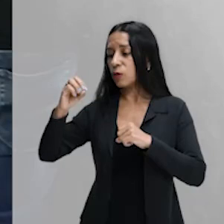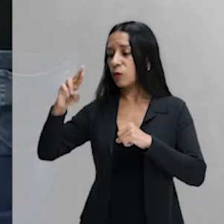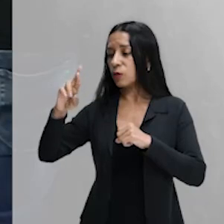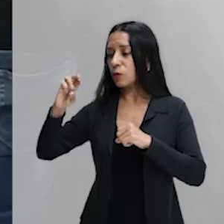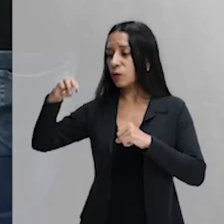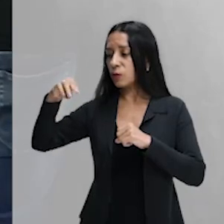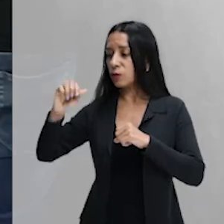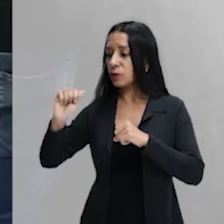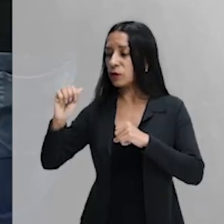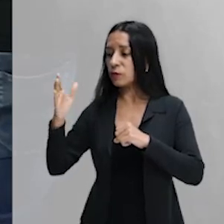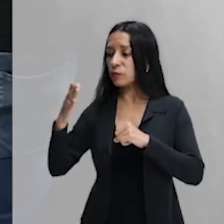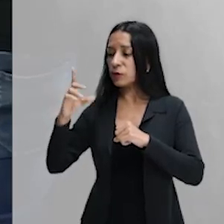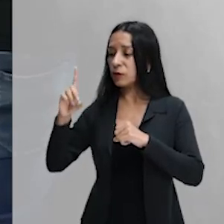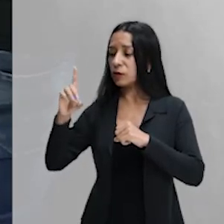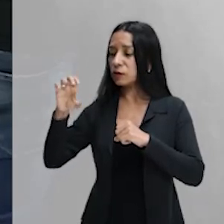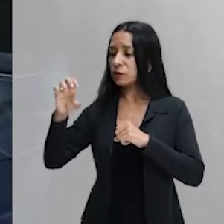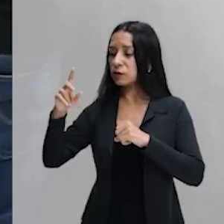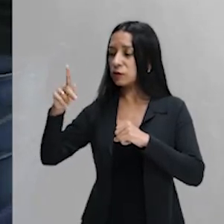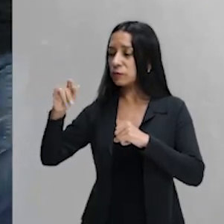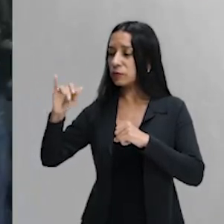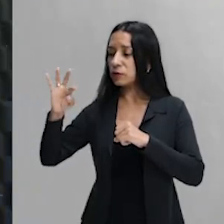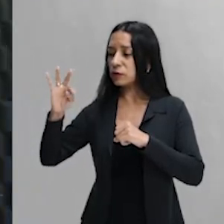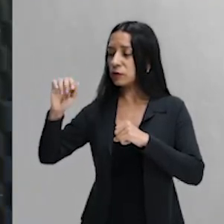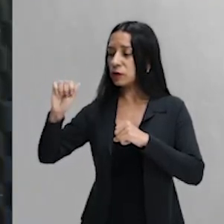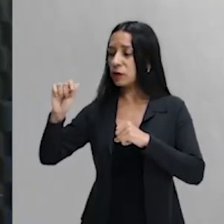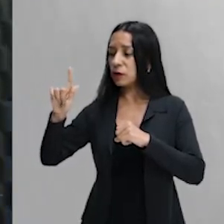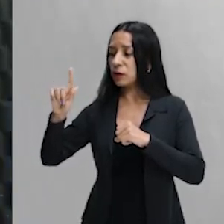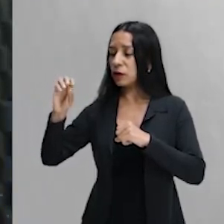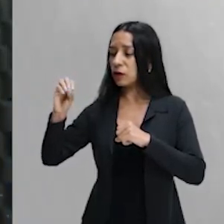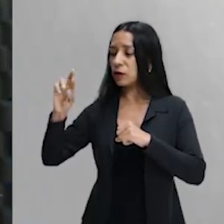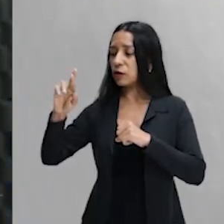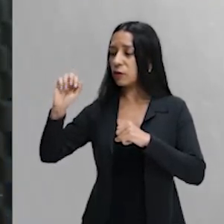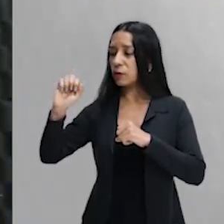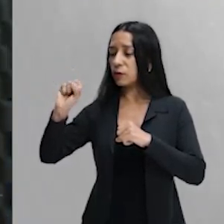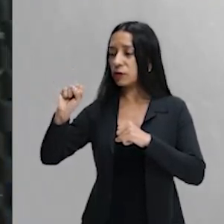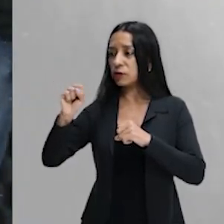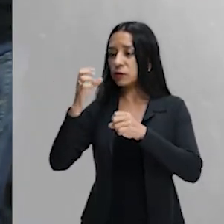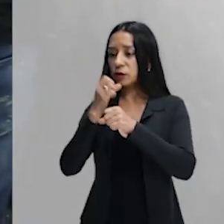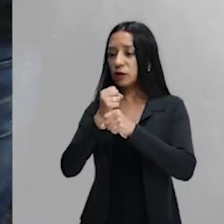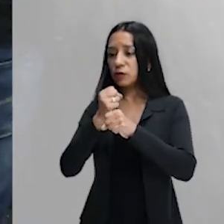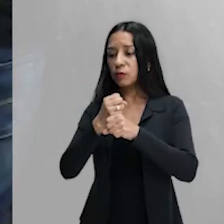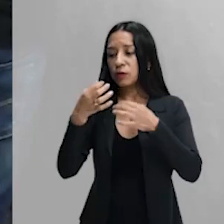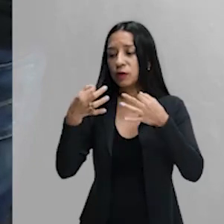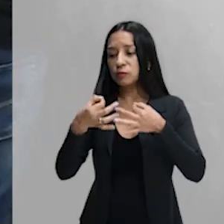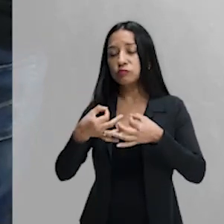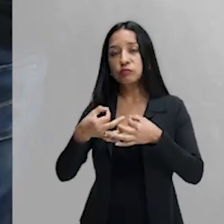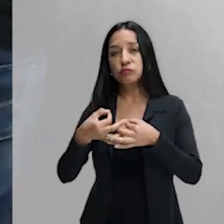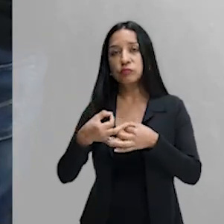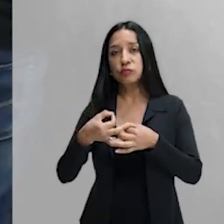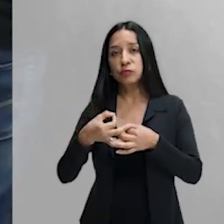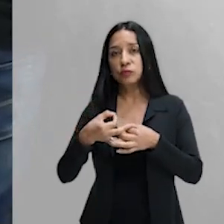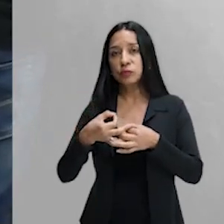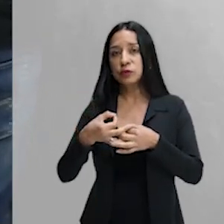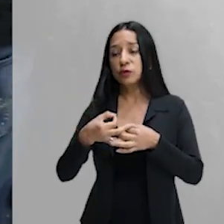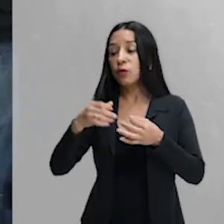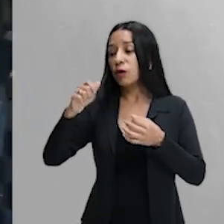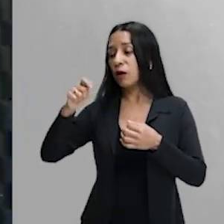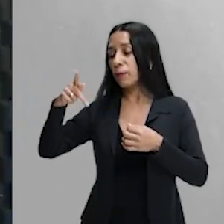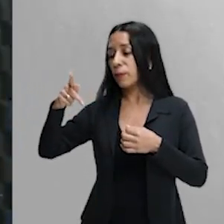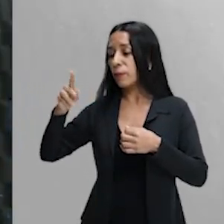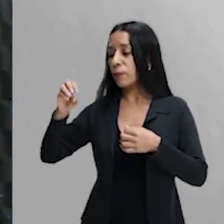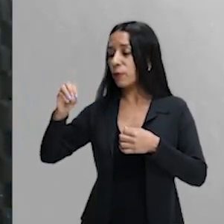Você pode aplicar o teorema de Pitágoras bem aqui, ó. Tá? Para calcular justamente esse apótema aqui,